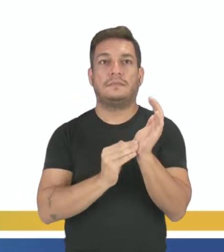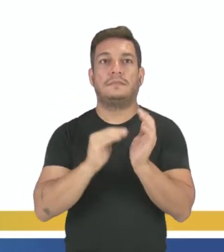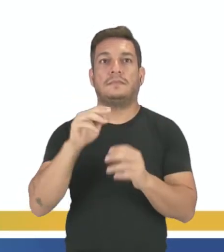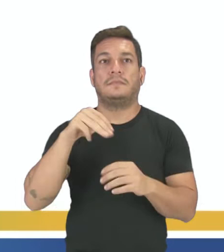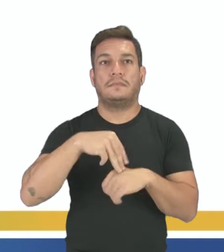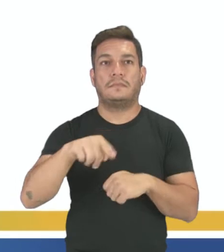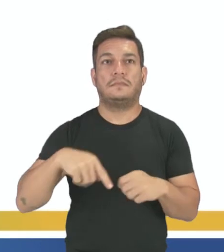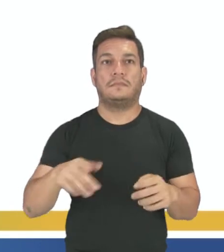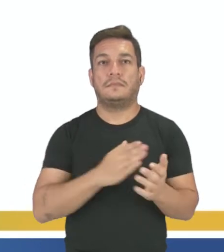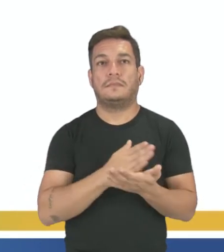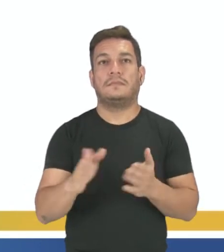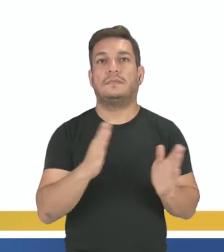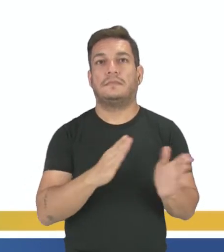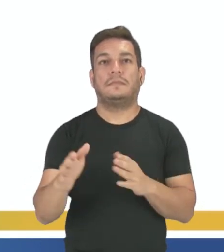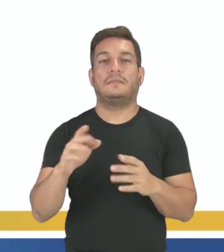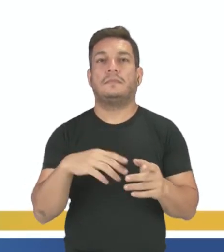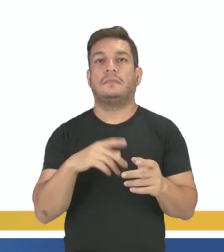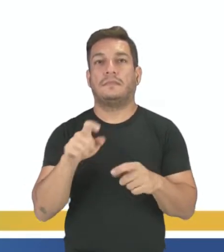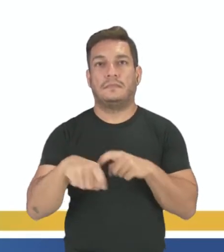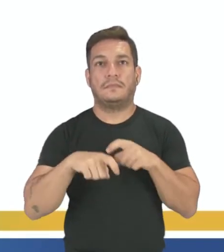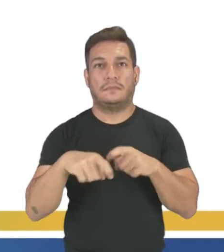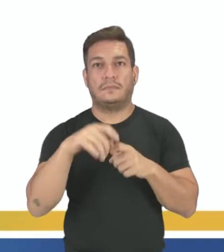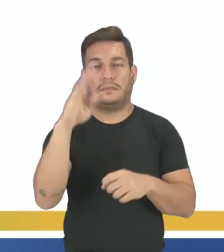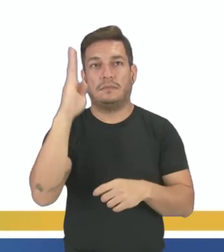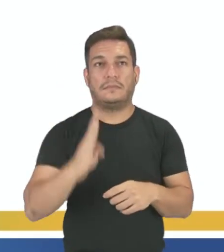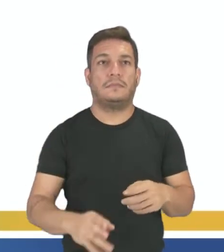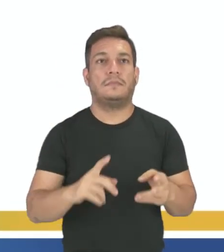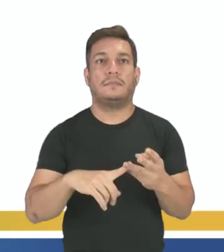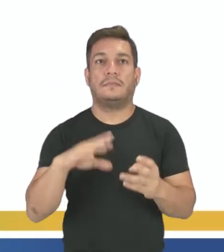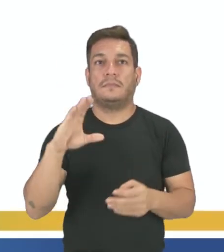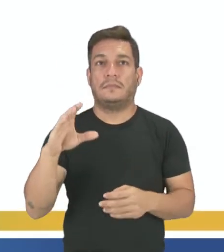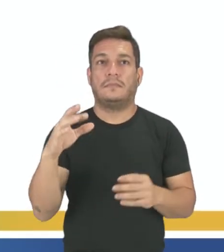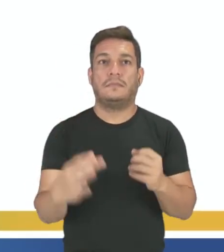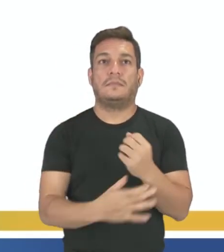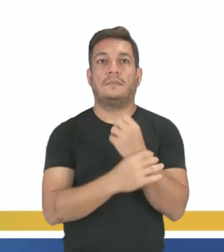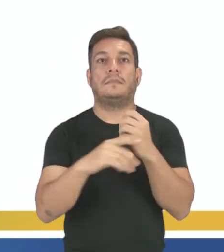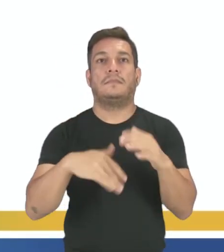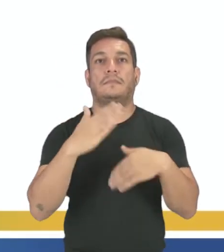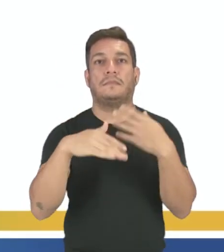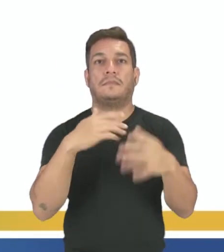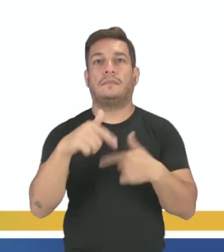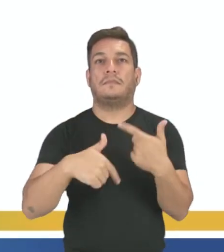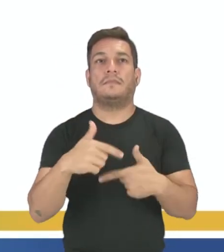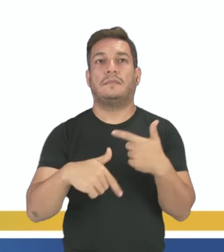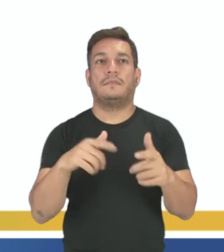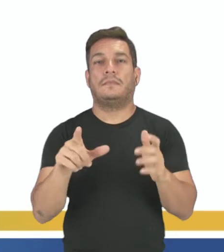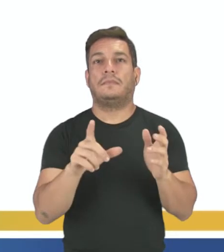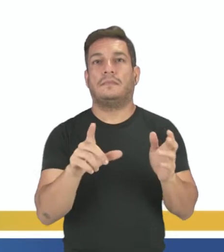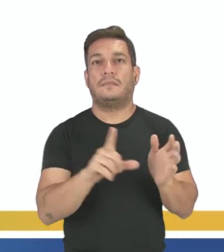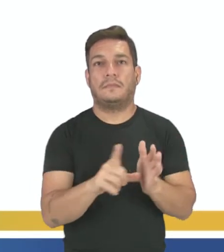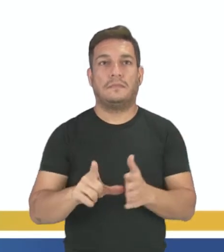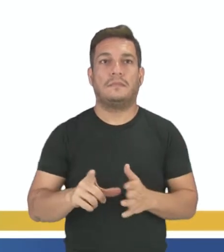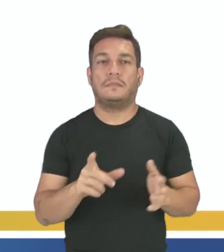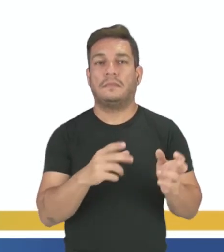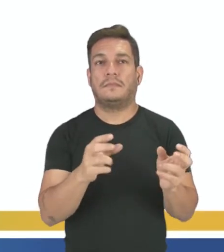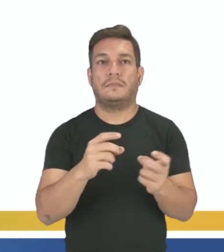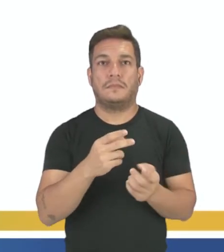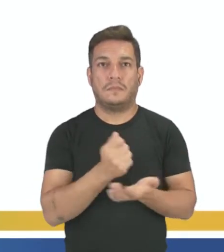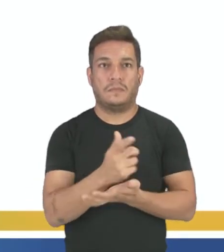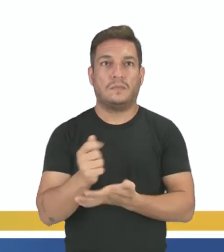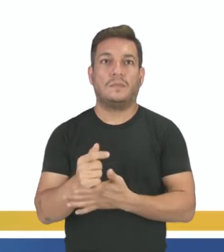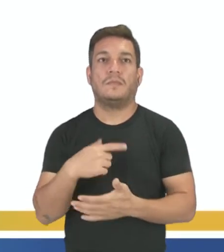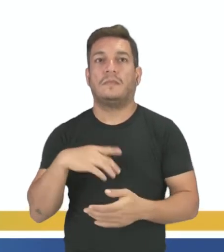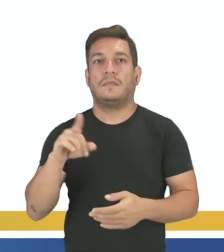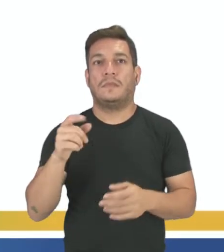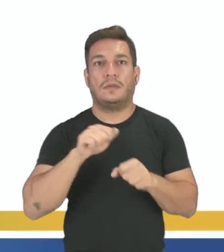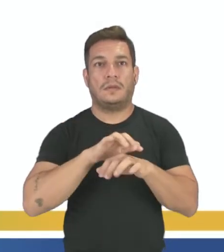Iniciar o processo de colonização da costa brasileira. C. Promover e desenvolver atividades no mercado de consumo.